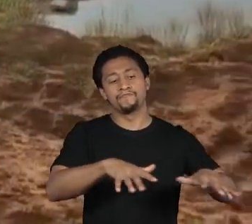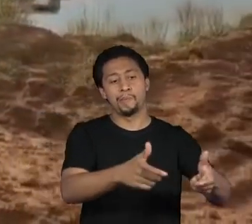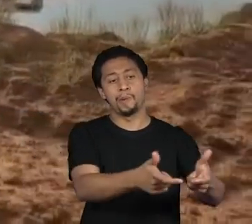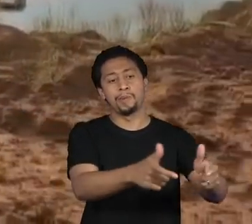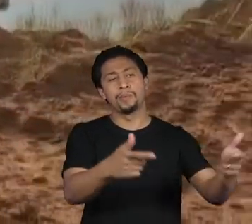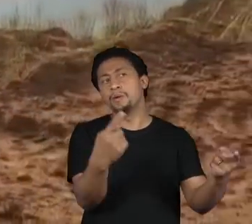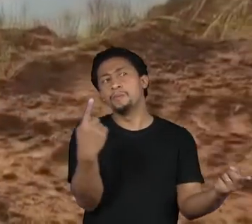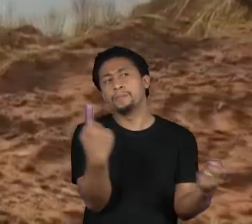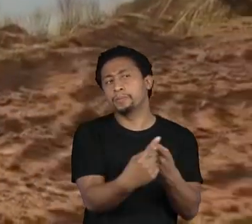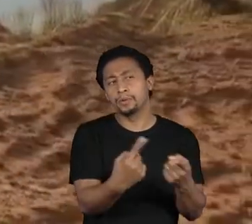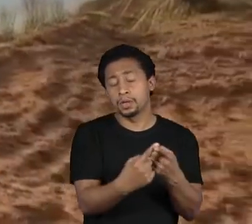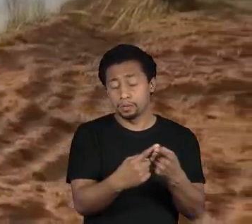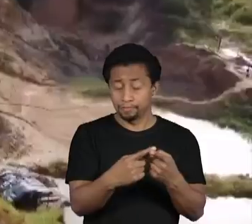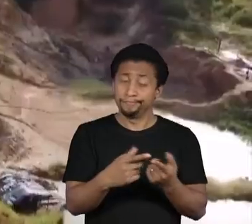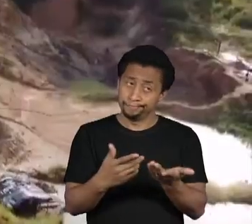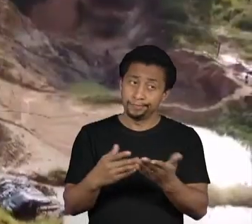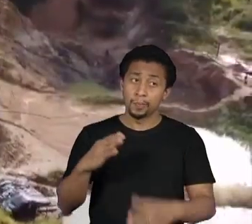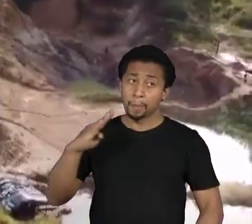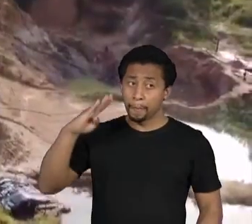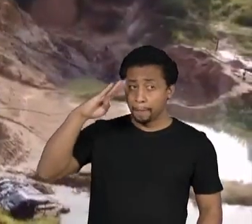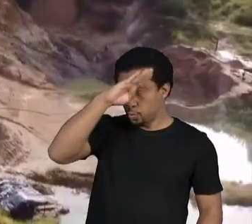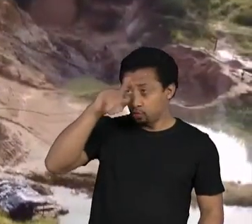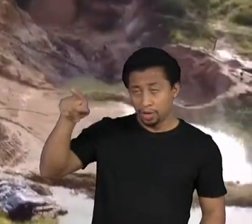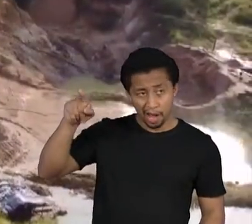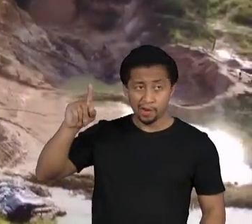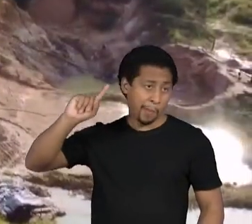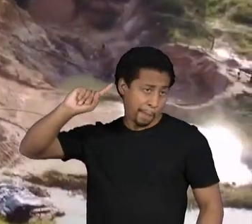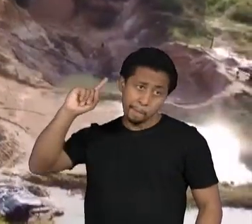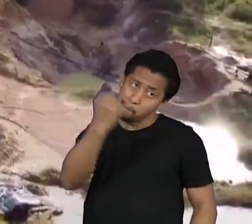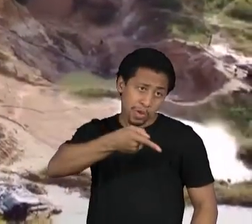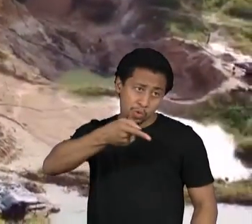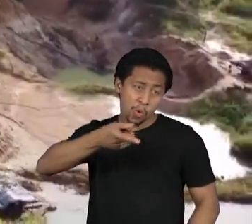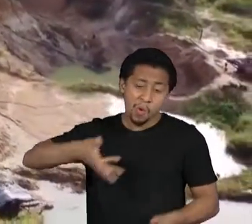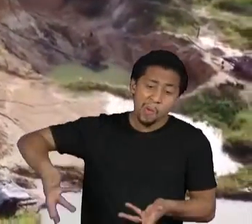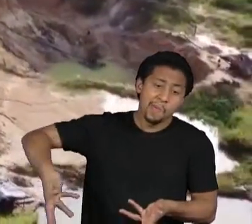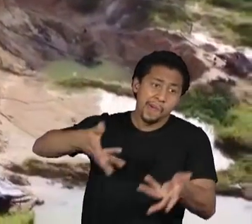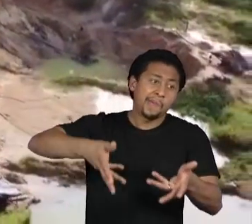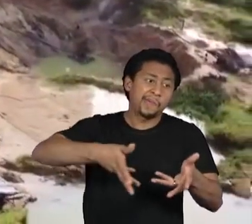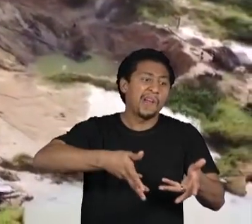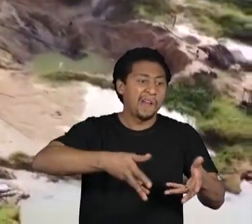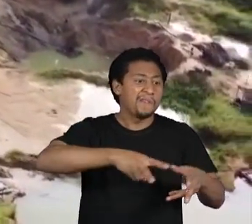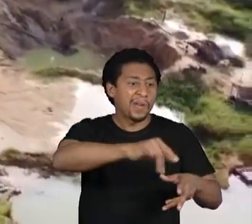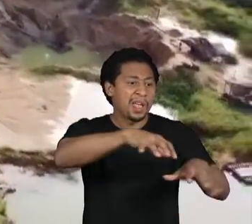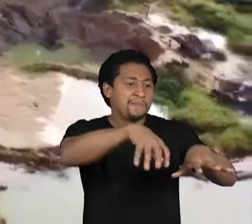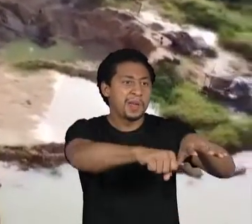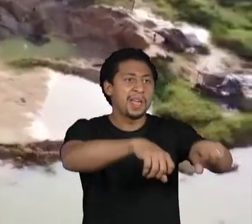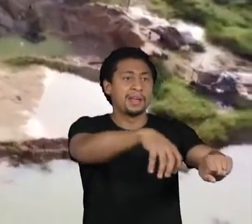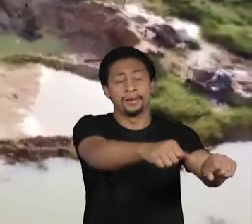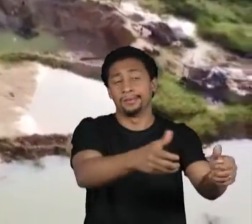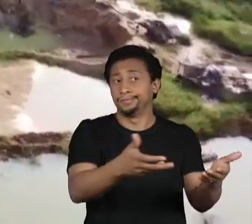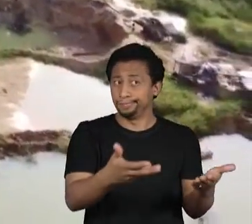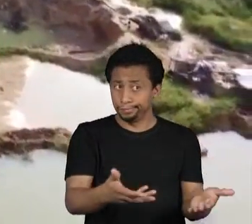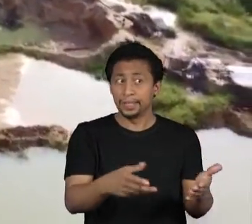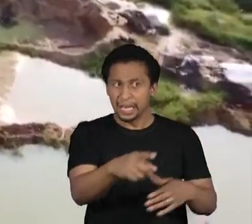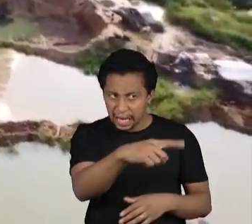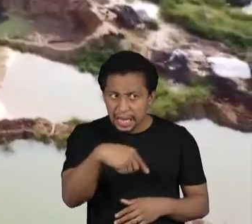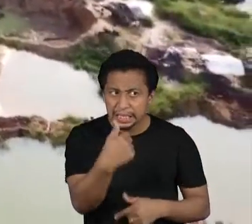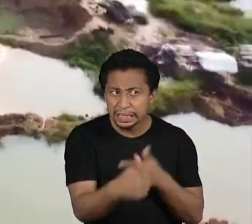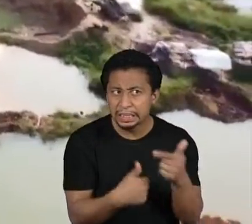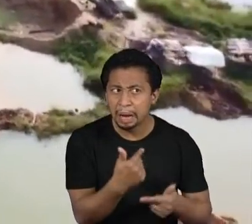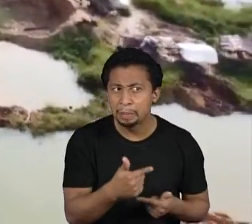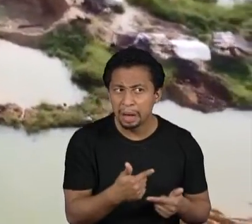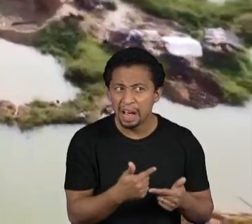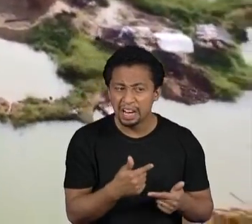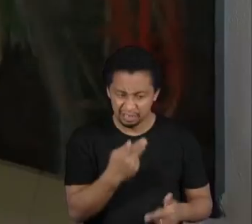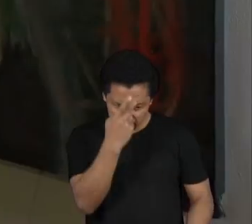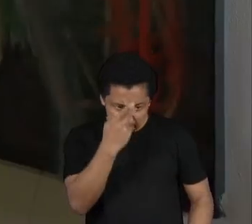protegendo eles. E nós precisamos de ajuda de vocês para retirá-los da nossa terra. Os garimpeiros não trabalham sozinhos. Tem os que